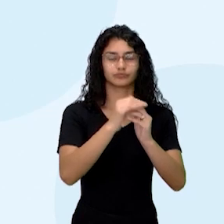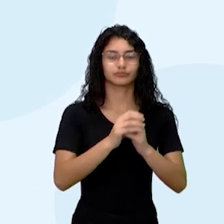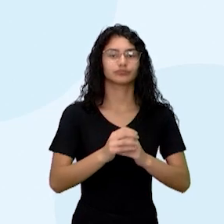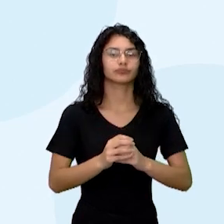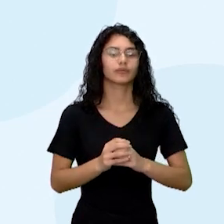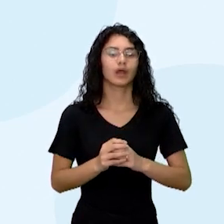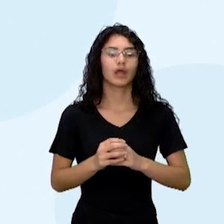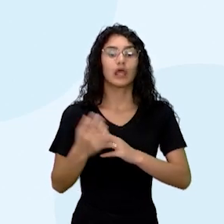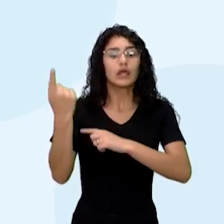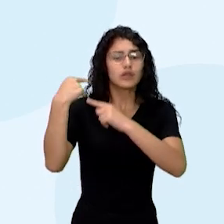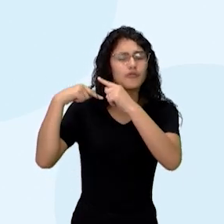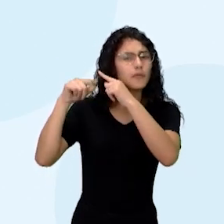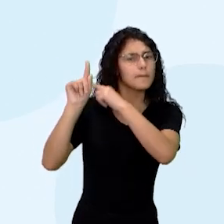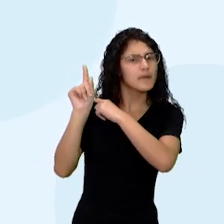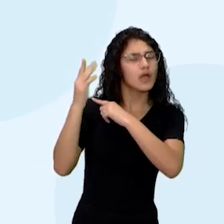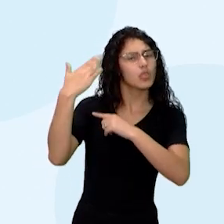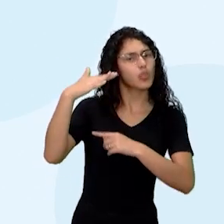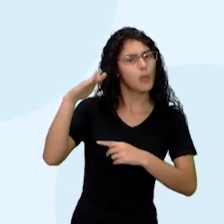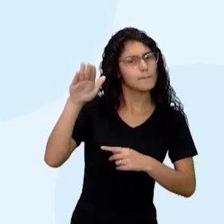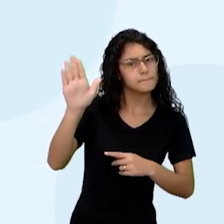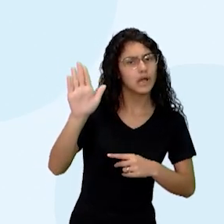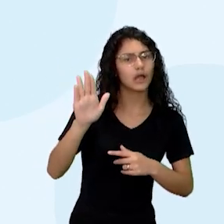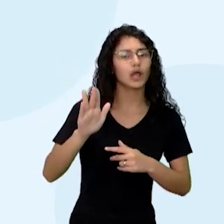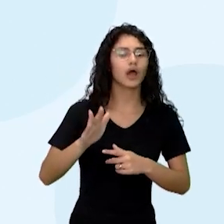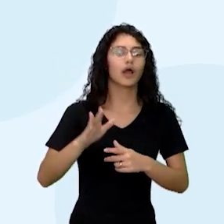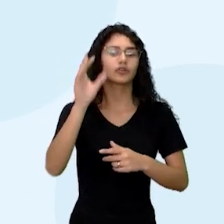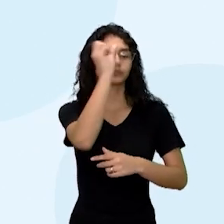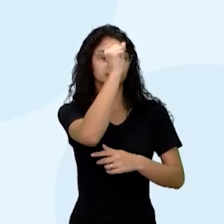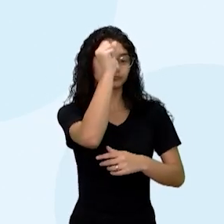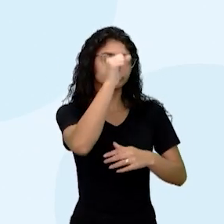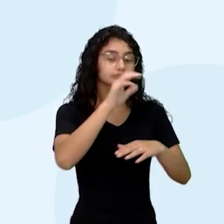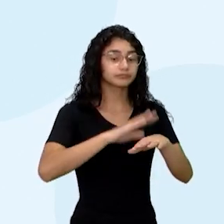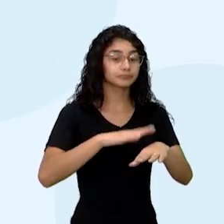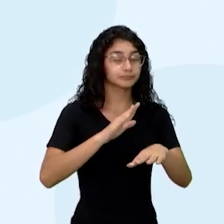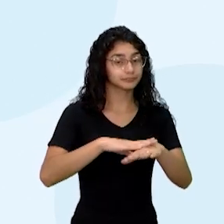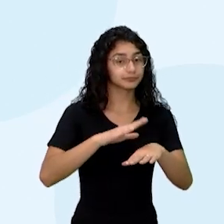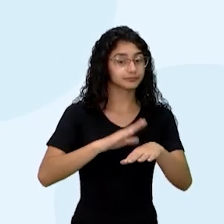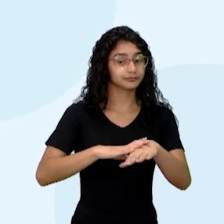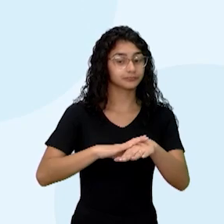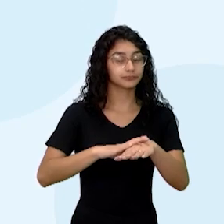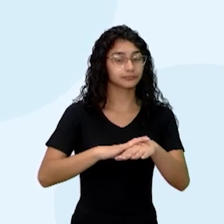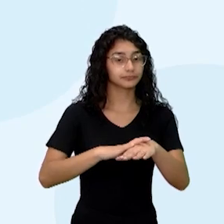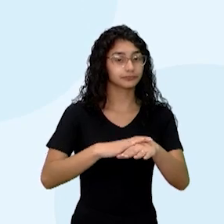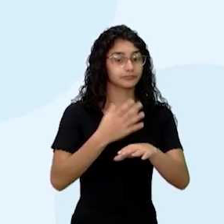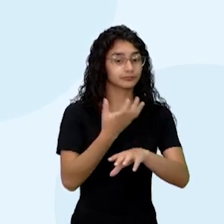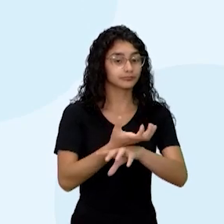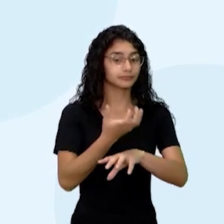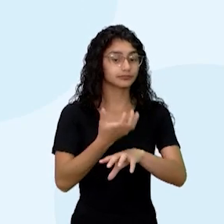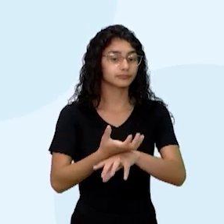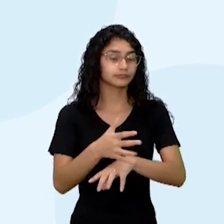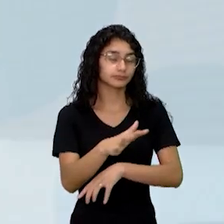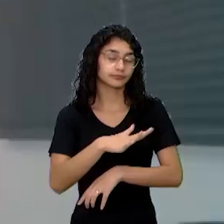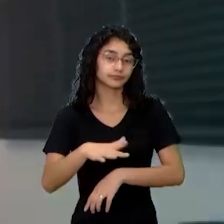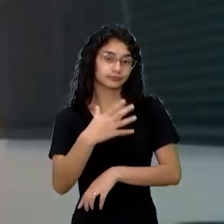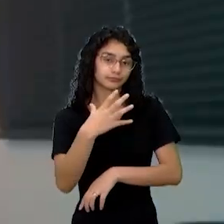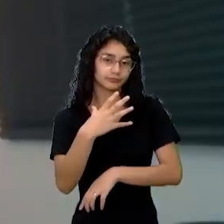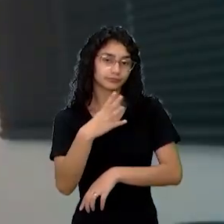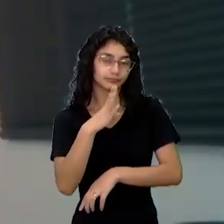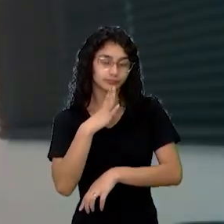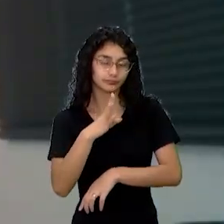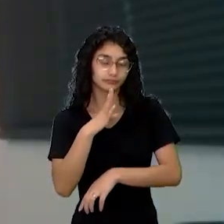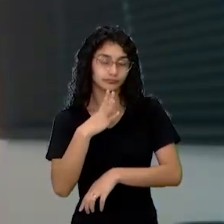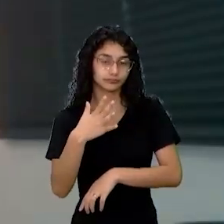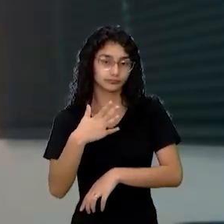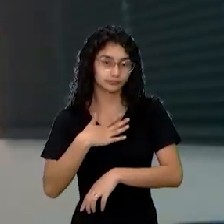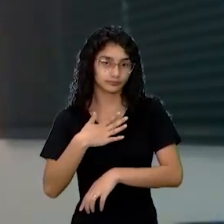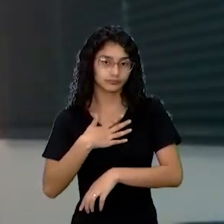grande envolvimento na aprendizagem e na realização de tarefas em áreas de seu interesse. Então, o que é importante a gente pensar com